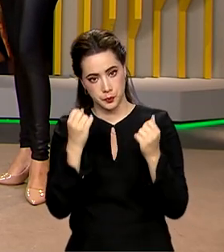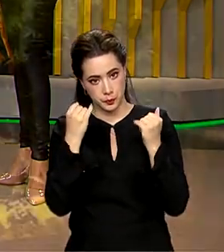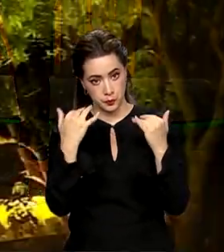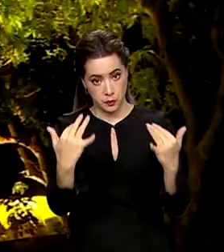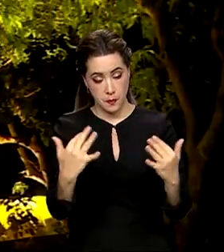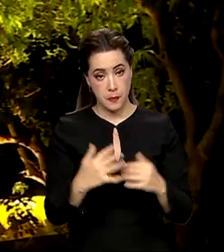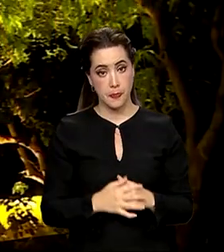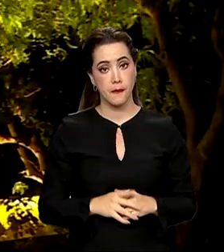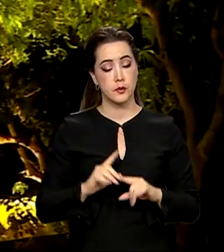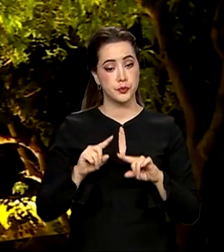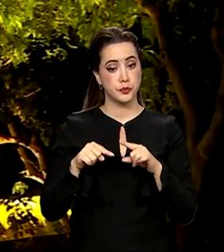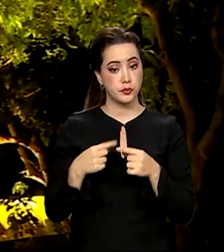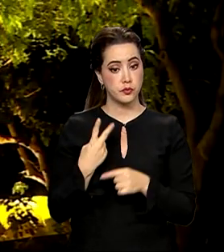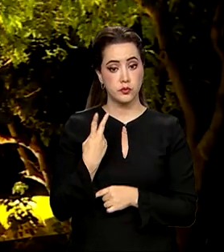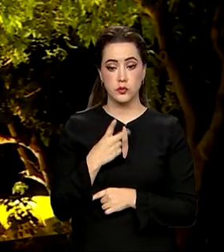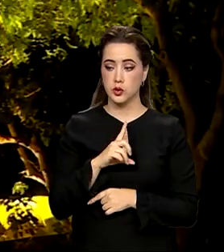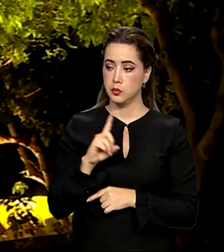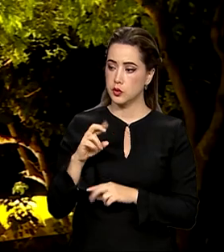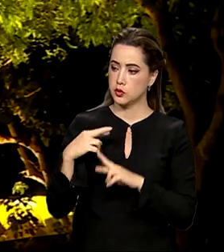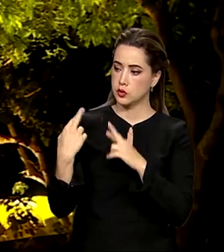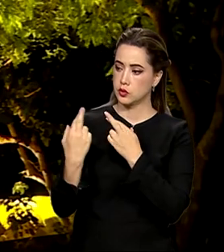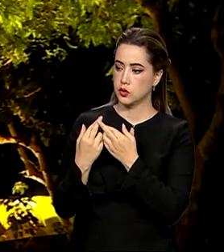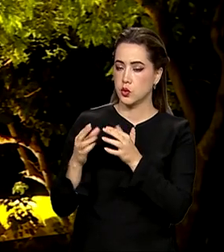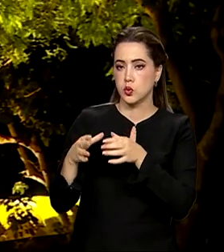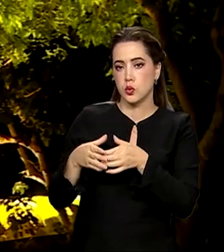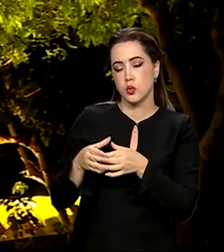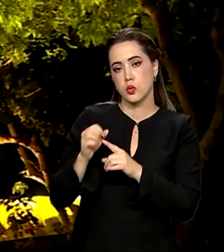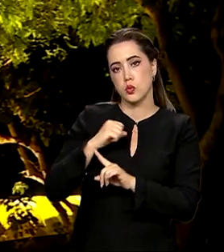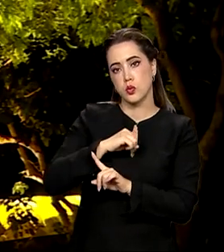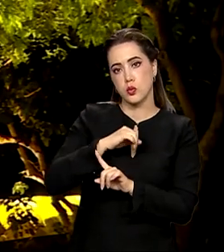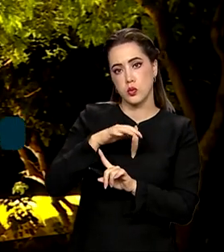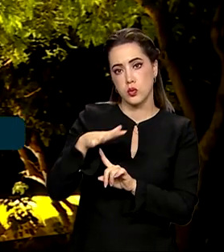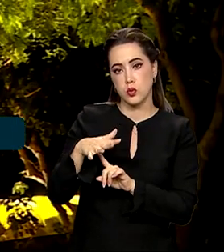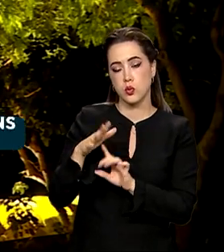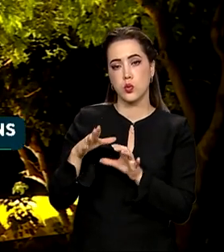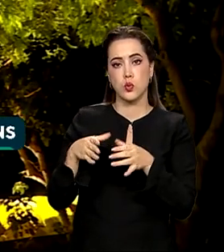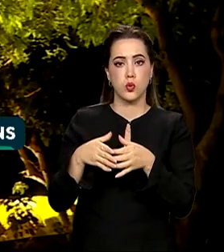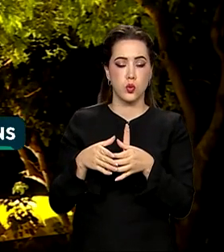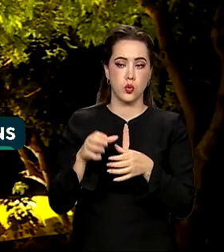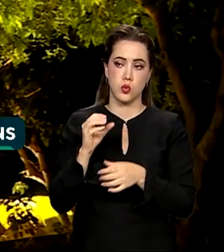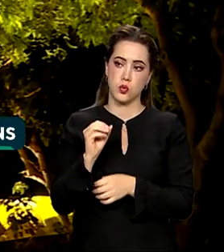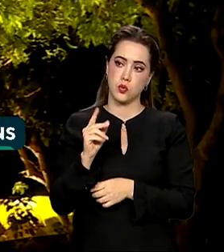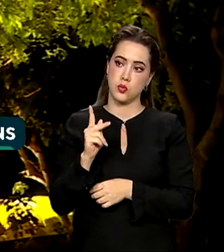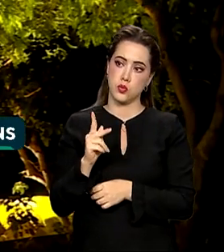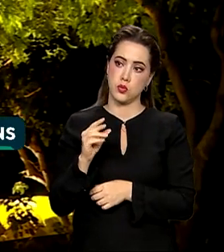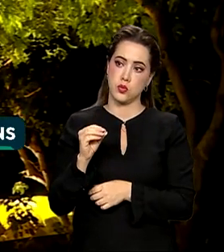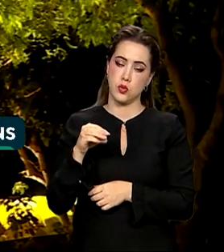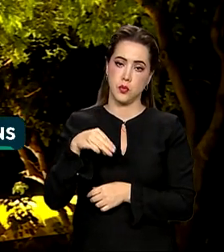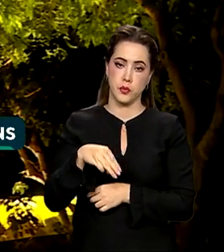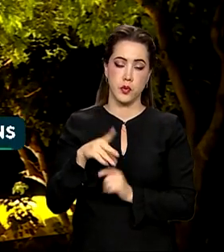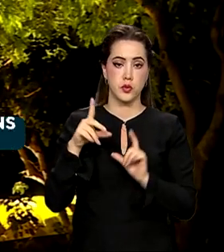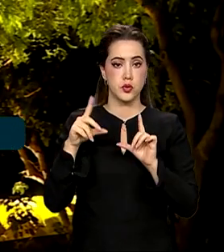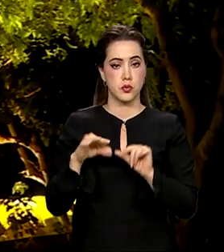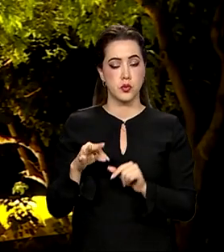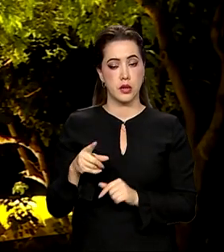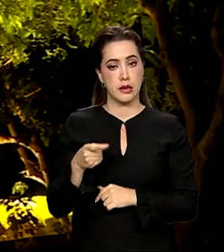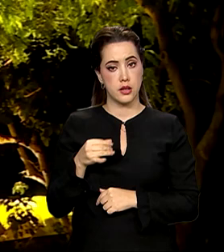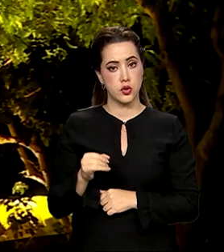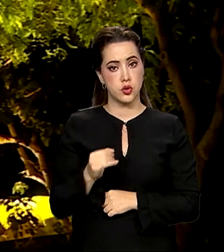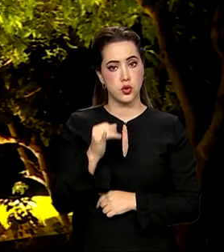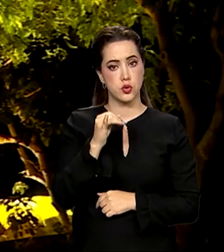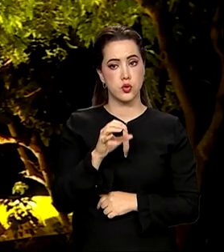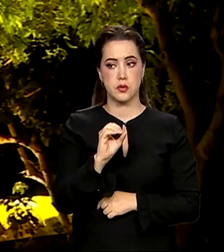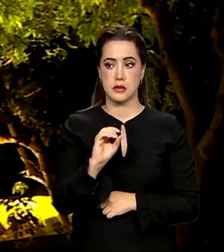assiste. Após 2 dias de reuniões no Banco Central, o Comitê de Política Monetária, o Copom, reduziu a taxa básica de juros